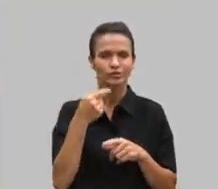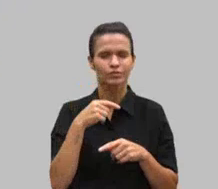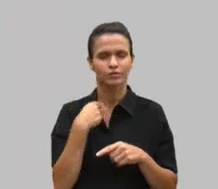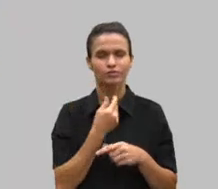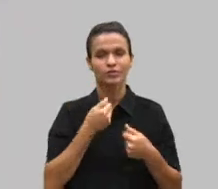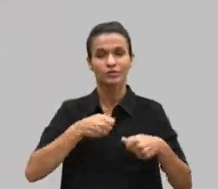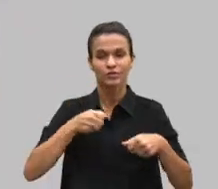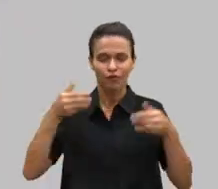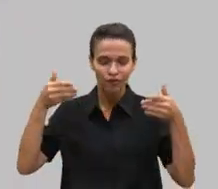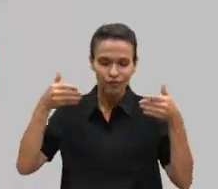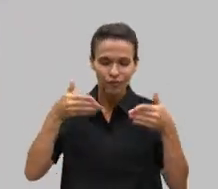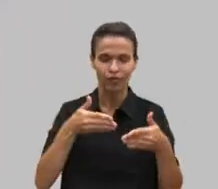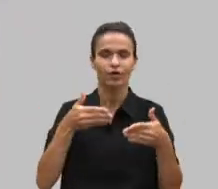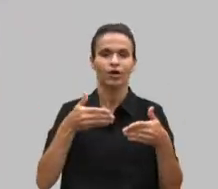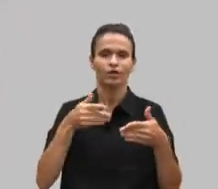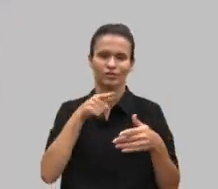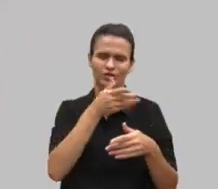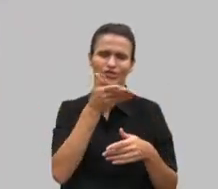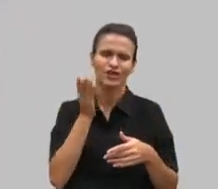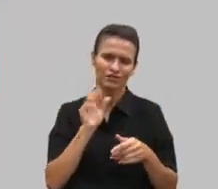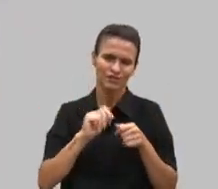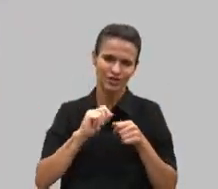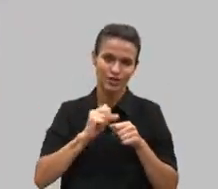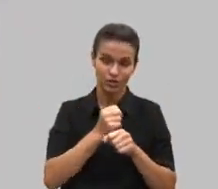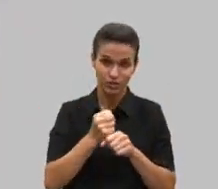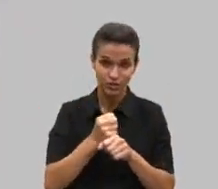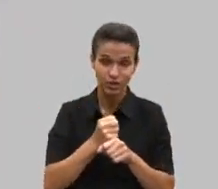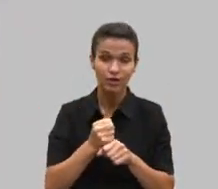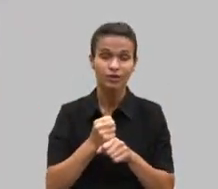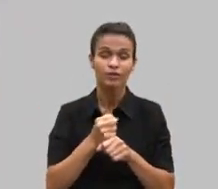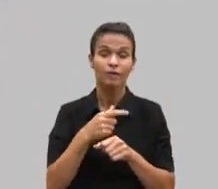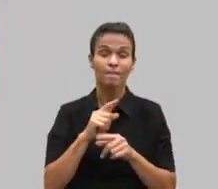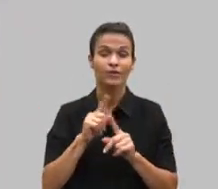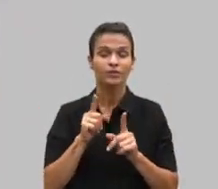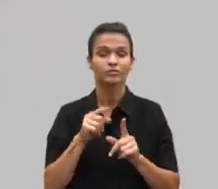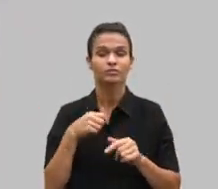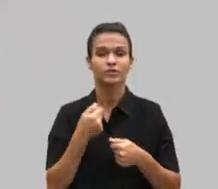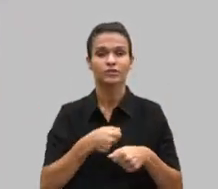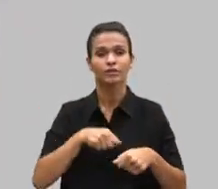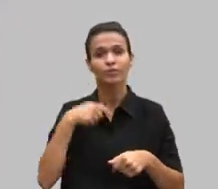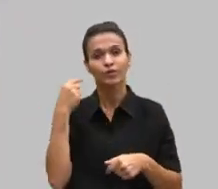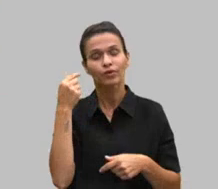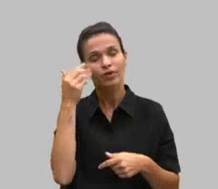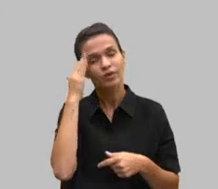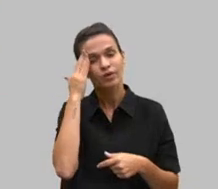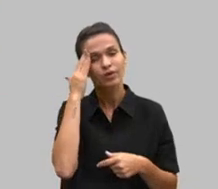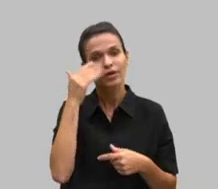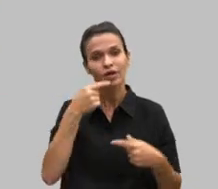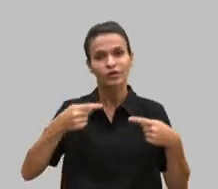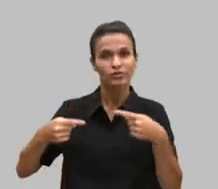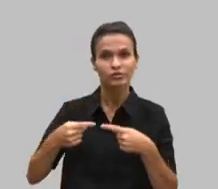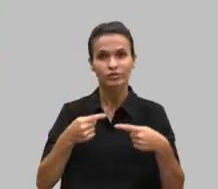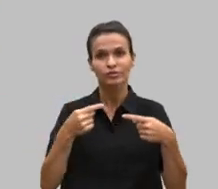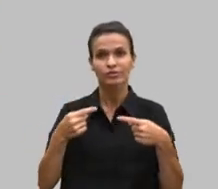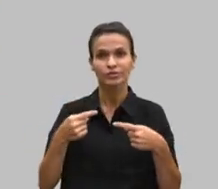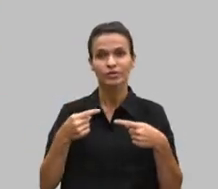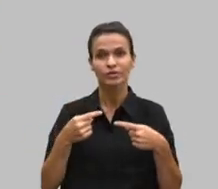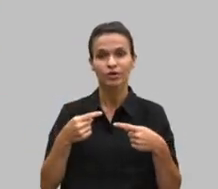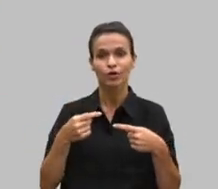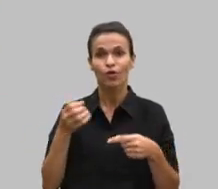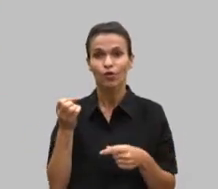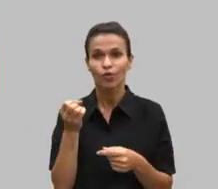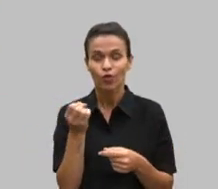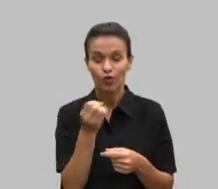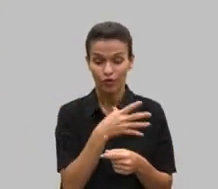fizeram ao longo de todo esse ano Mas mais do que isso nós precisamos entender que a discussão vocês vão fazer hoje à tarde o novo tema